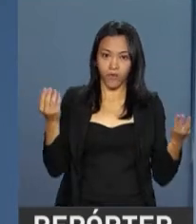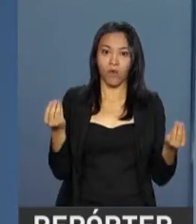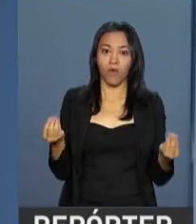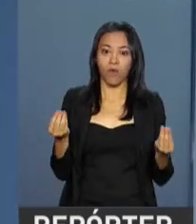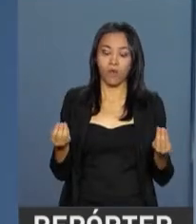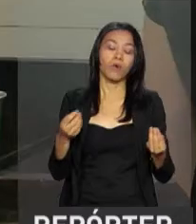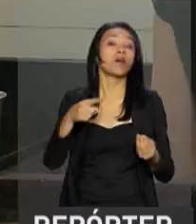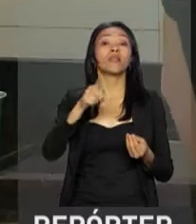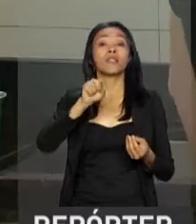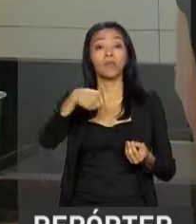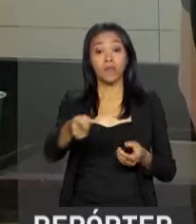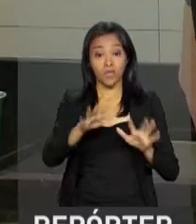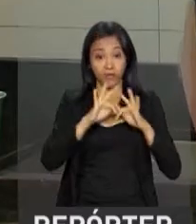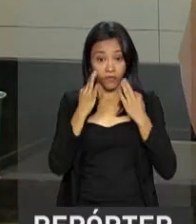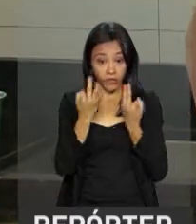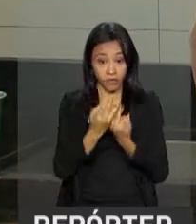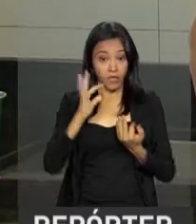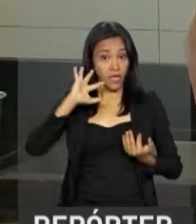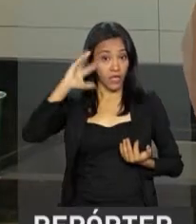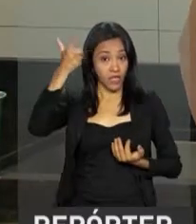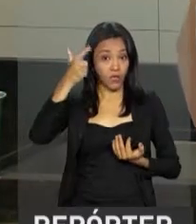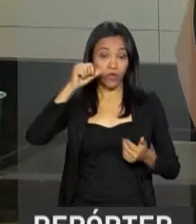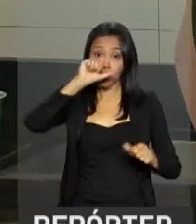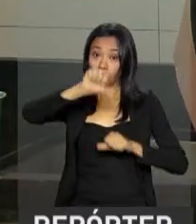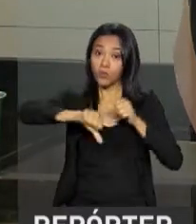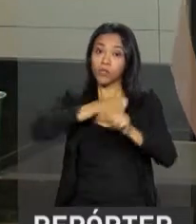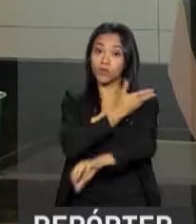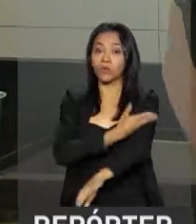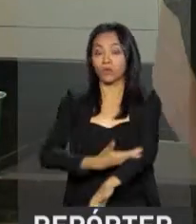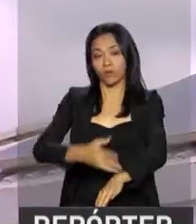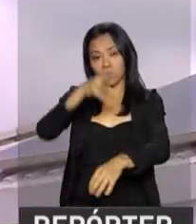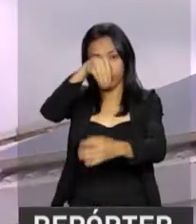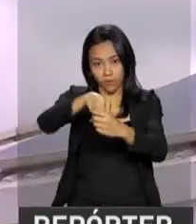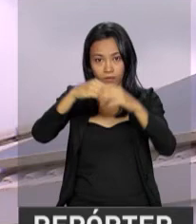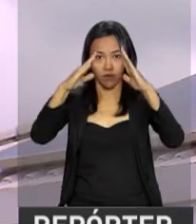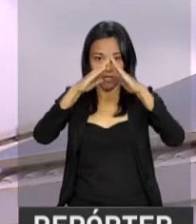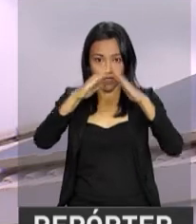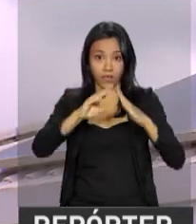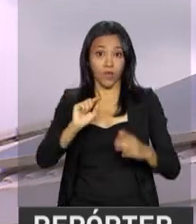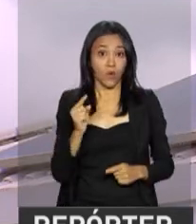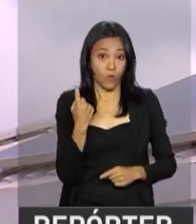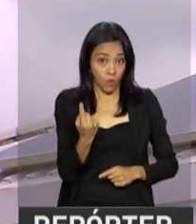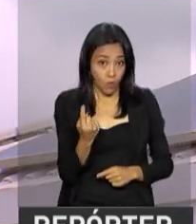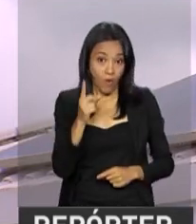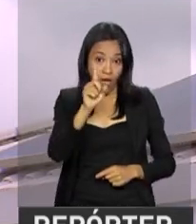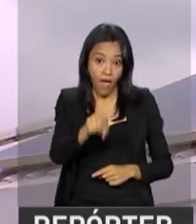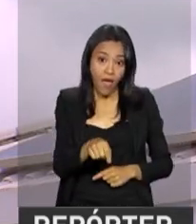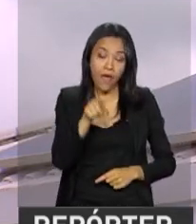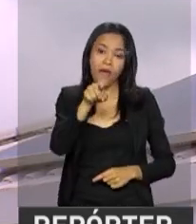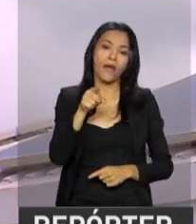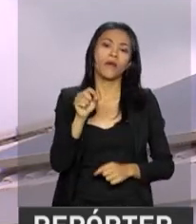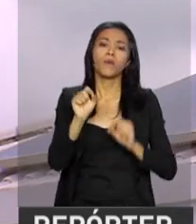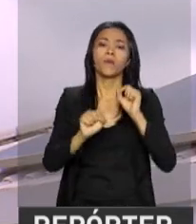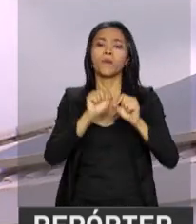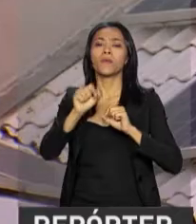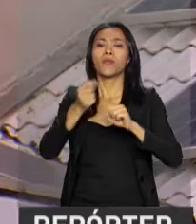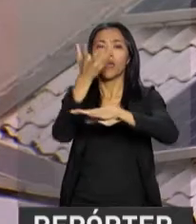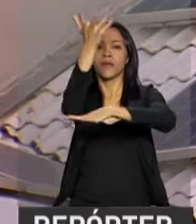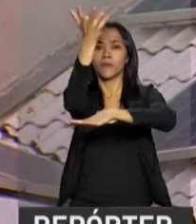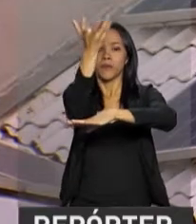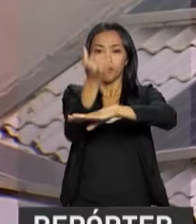disso ela ea família resolveram mudar radicalmente os hábitos em casa uma das medidas foi a instalação de um sistema de aquecimento